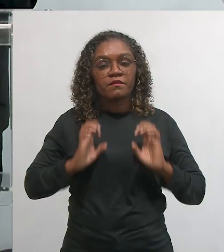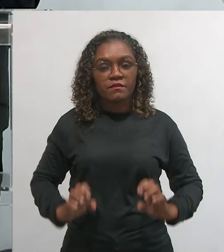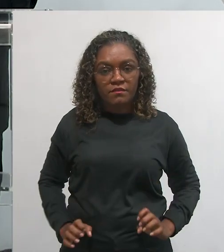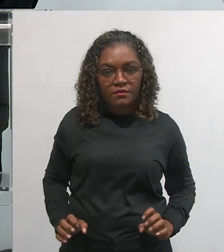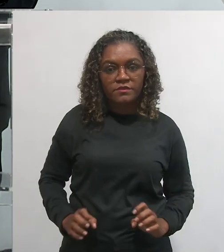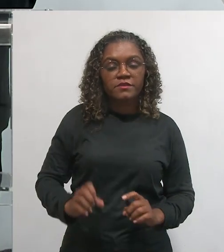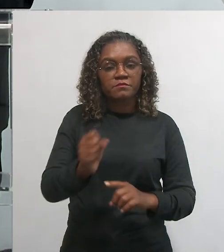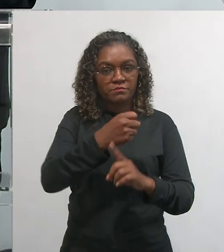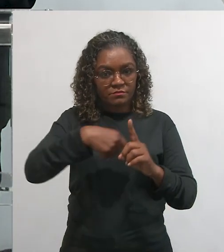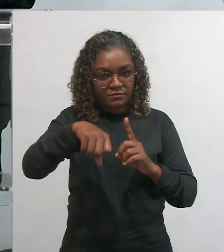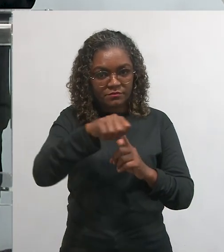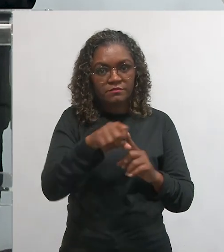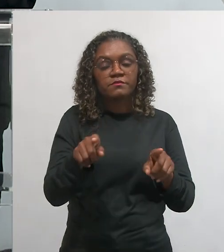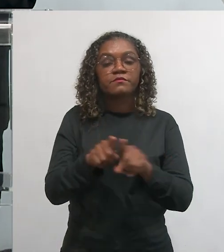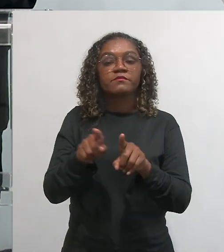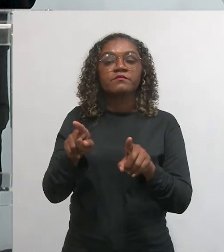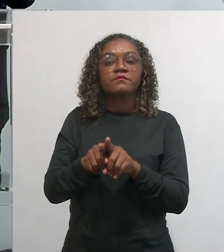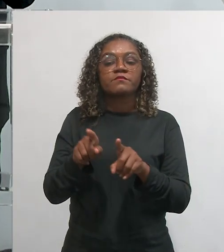boa, ética,